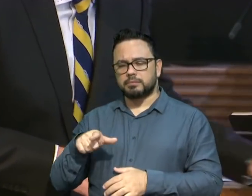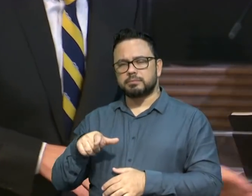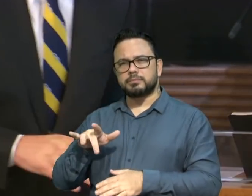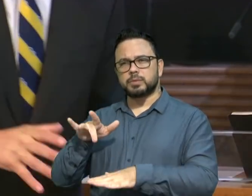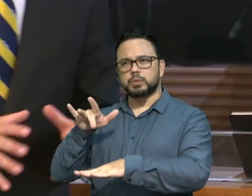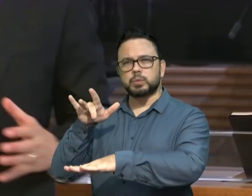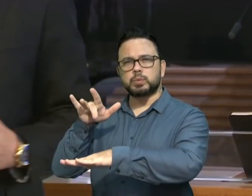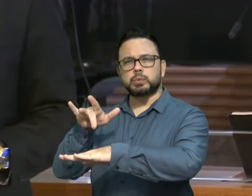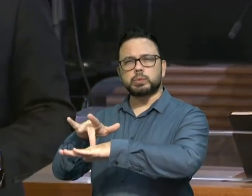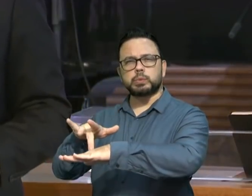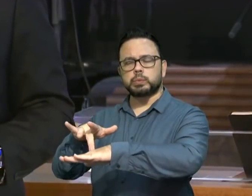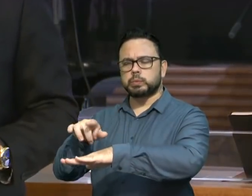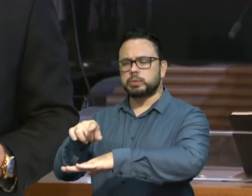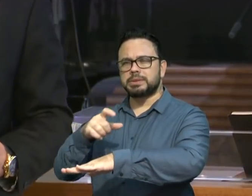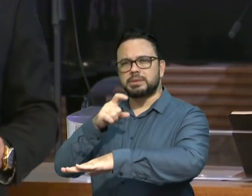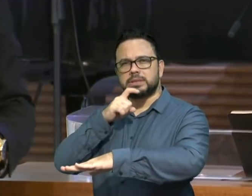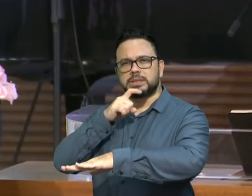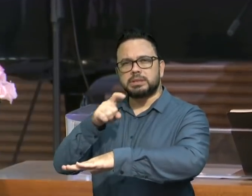gelado